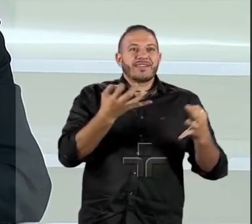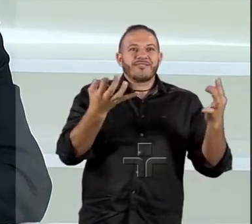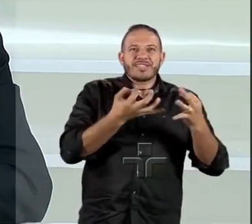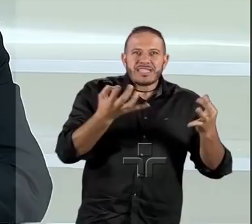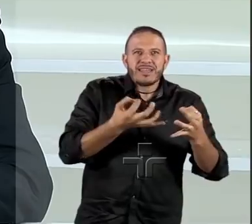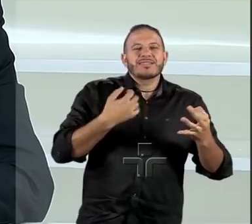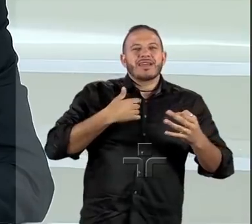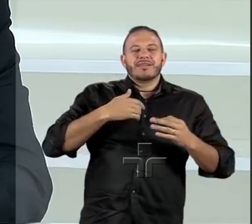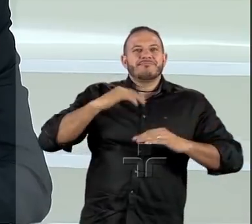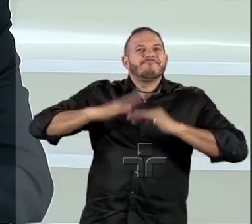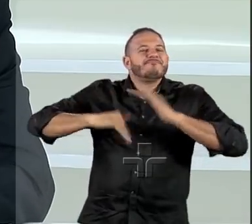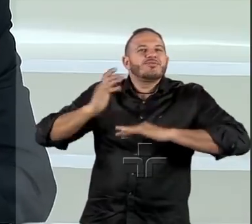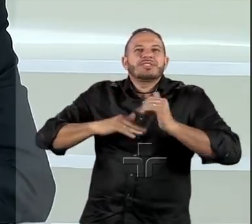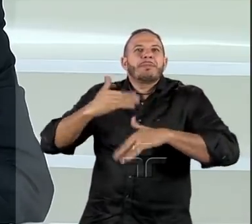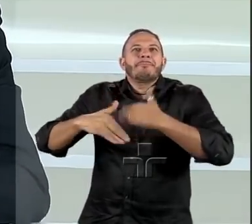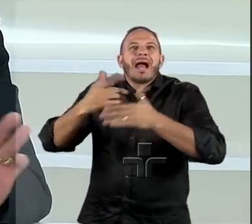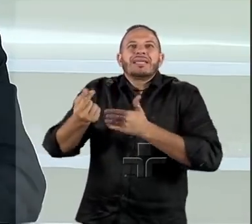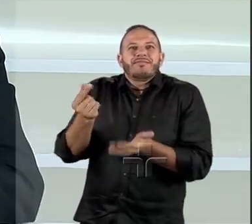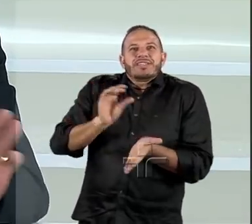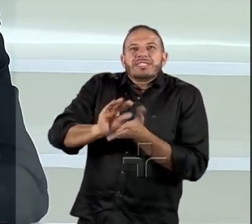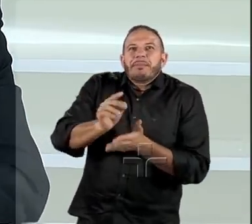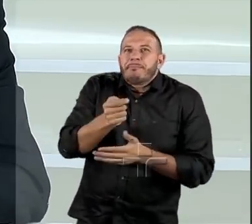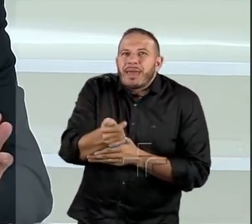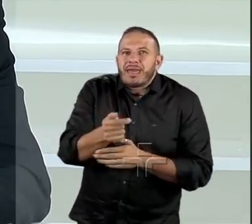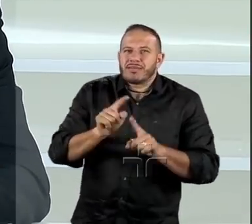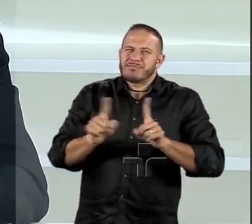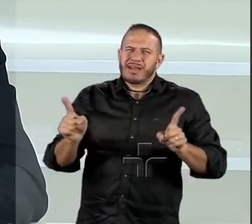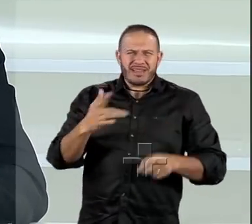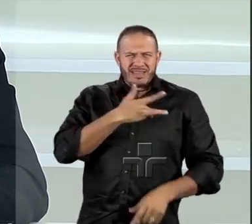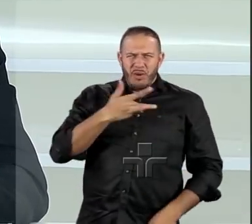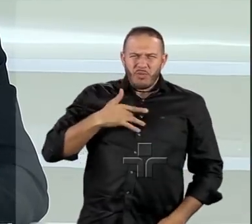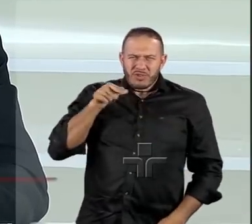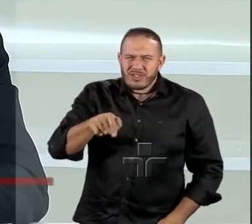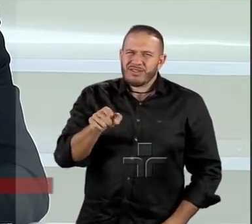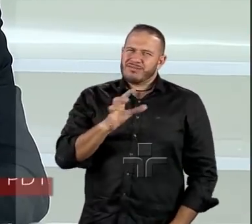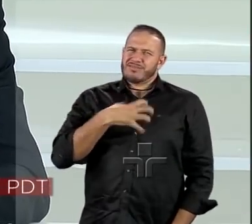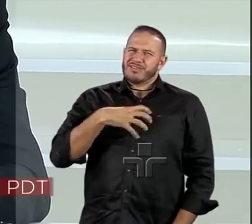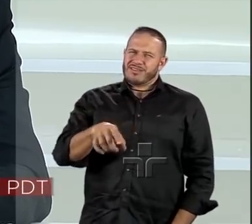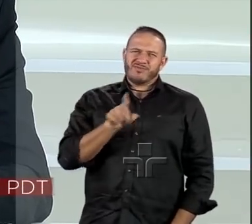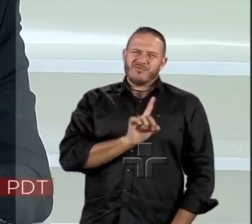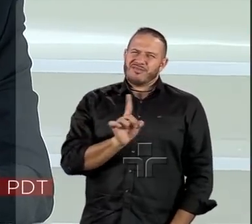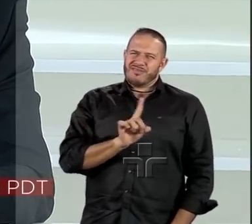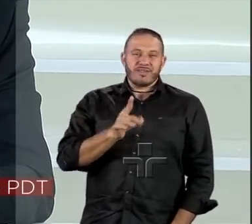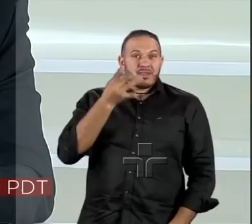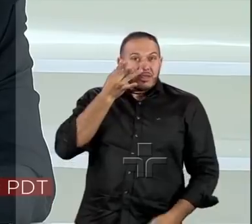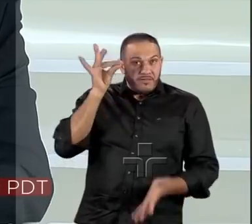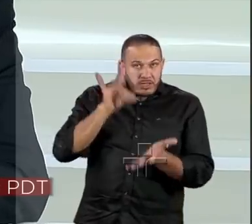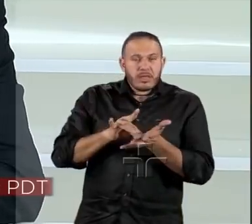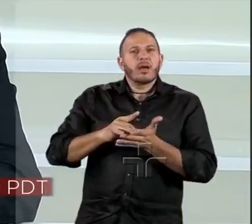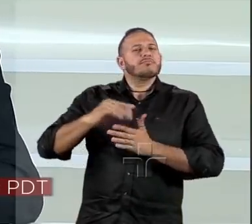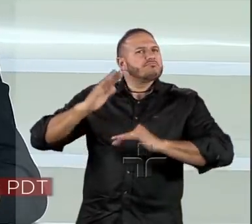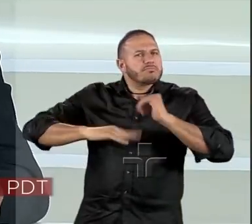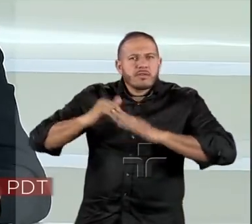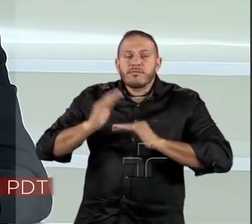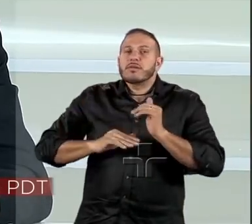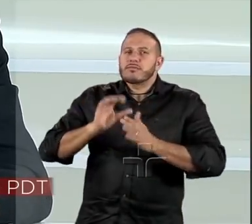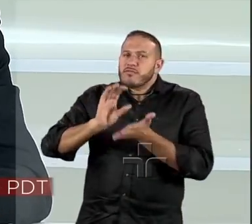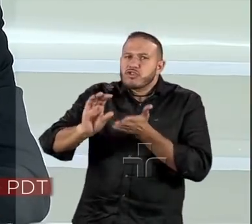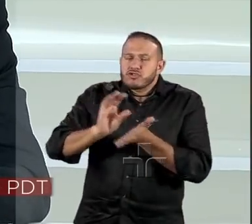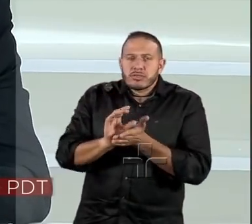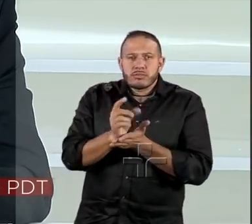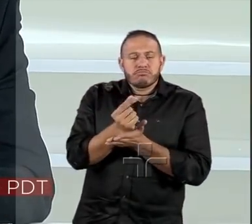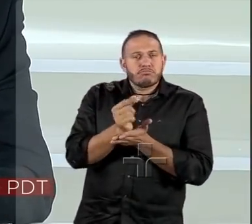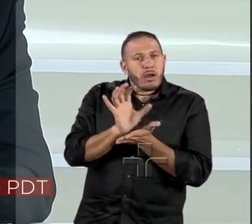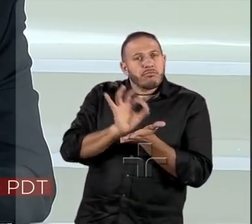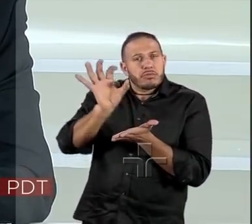com menos. E na saúde já está provado que não é bem assim. Na realidade, a gente tem que fazer na medida certa.